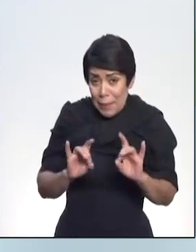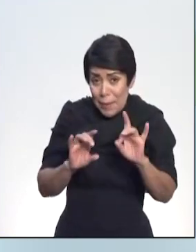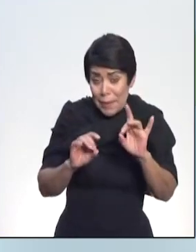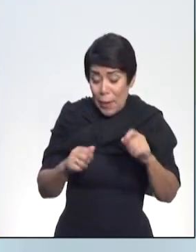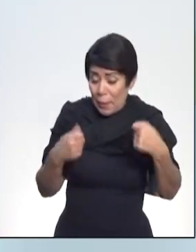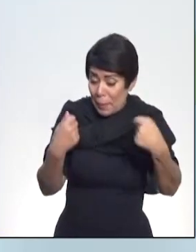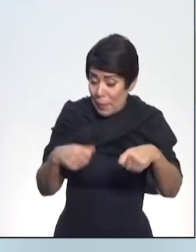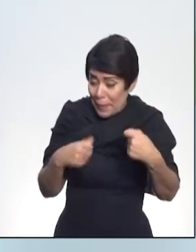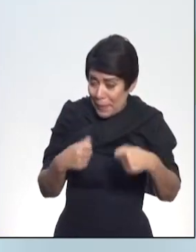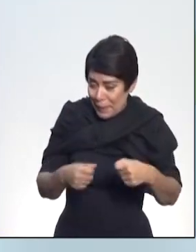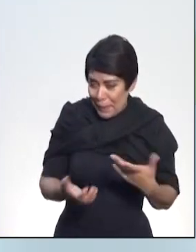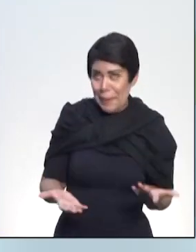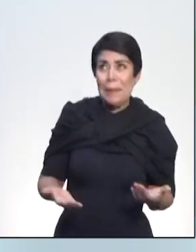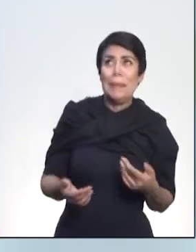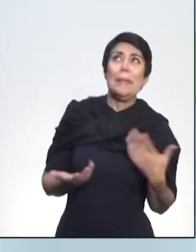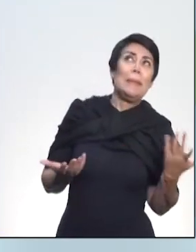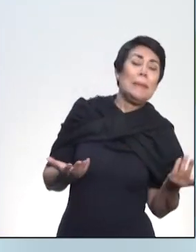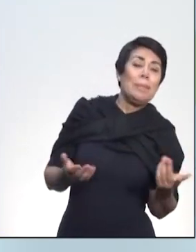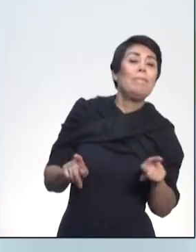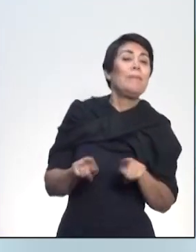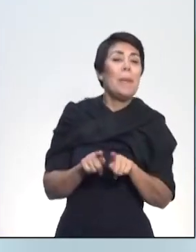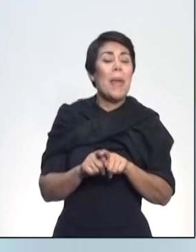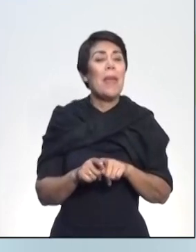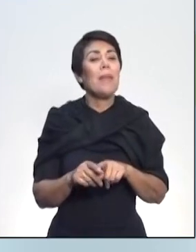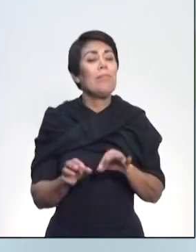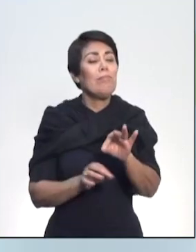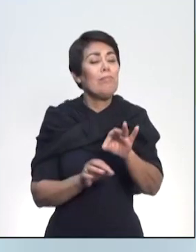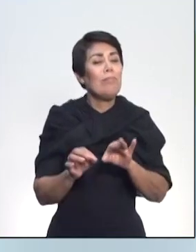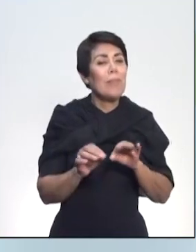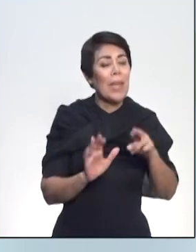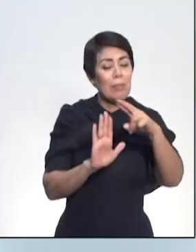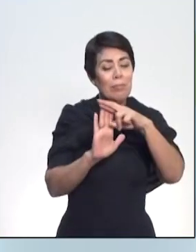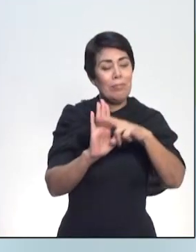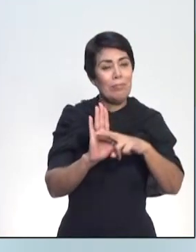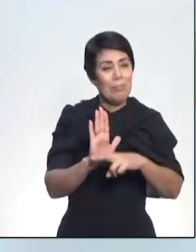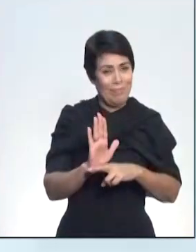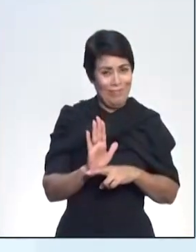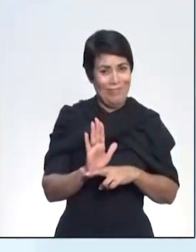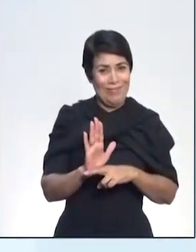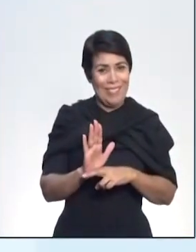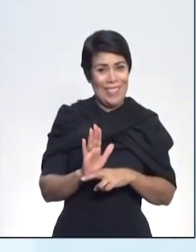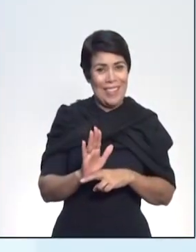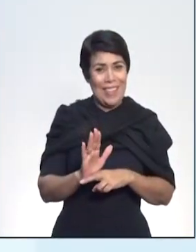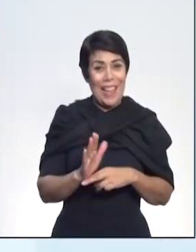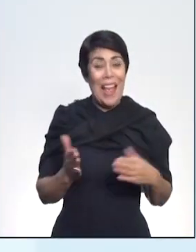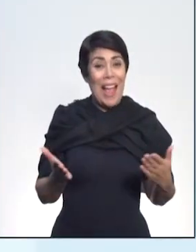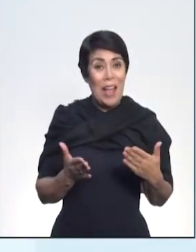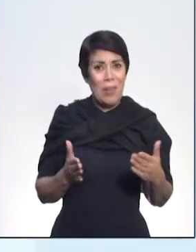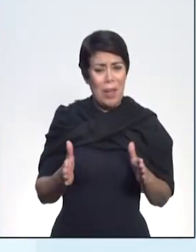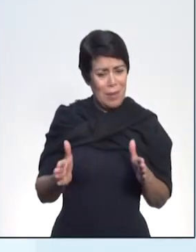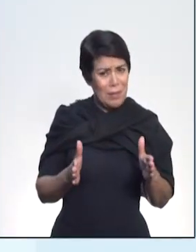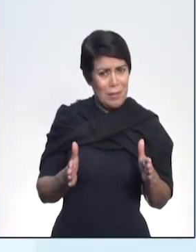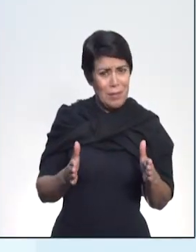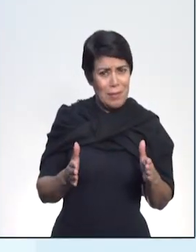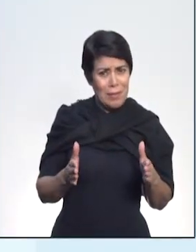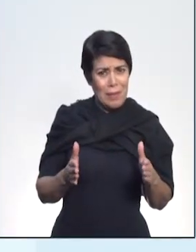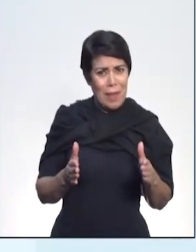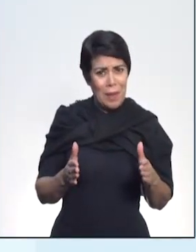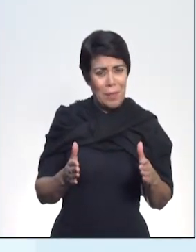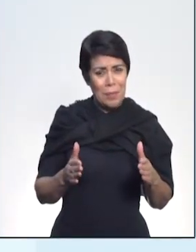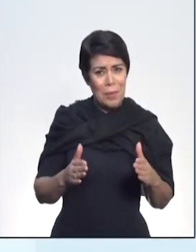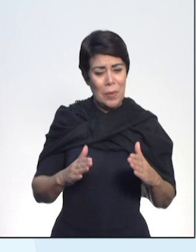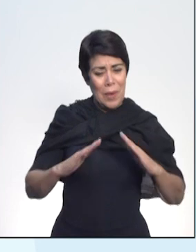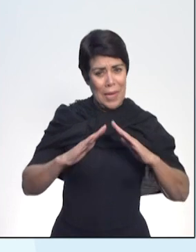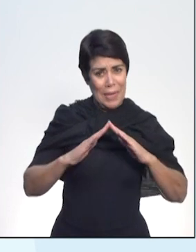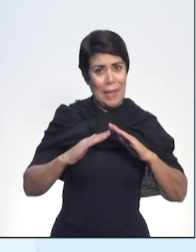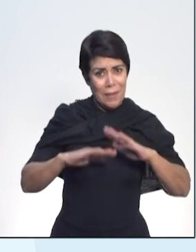a mais, e elaborar esse roteiro, principalmente agora durante a pandemia, durante esse